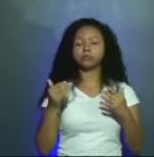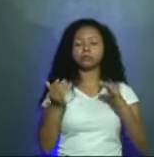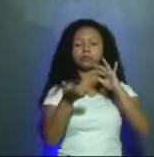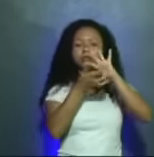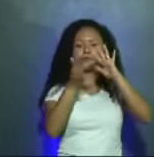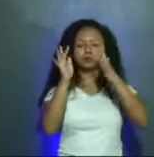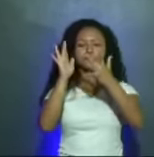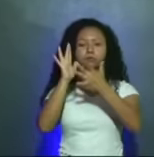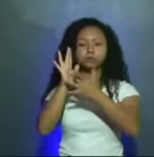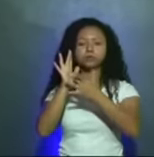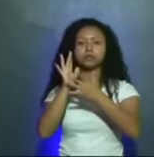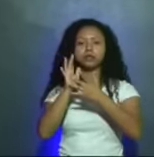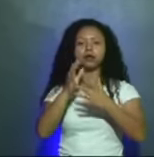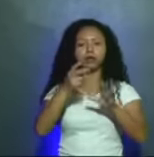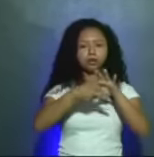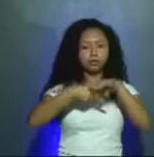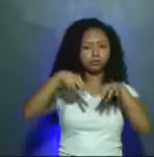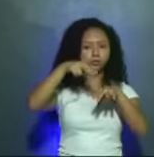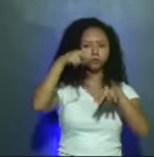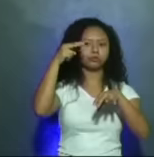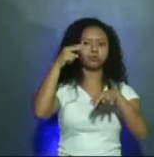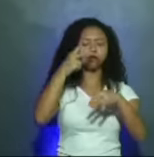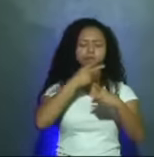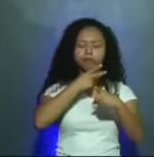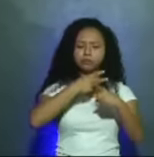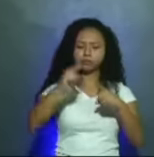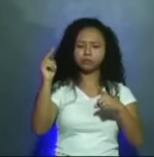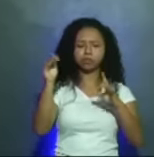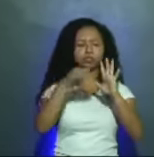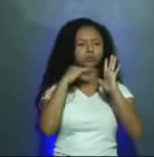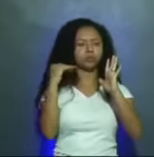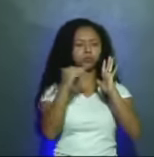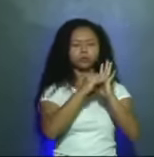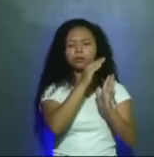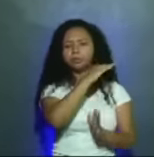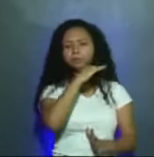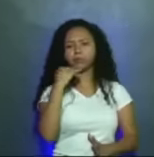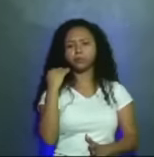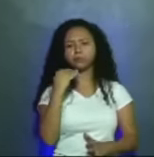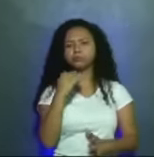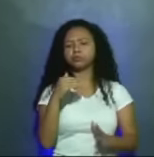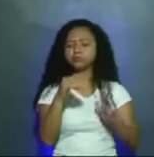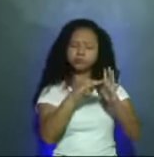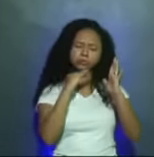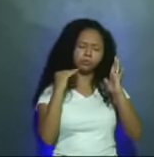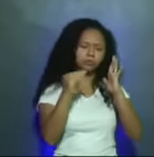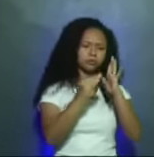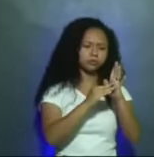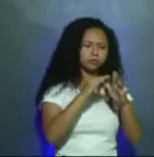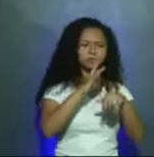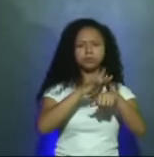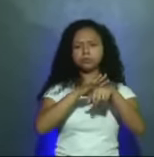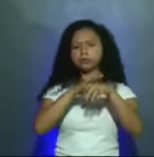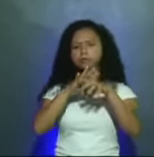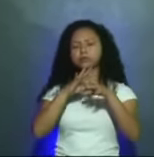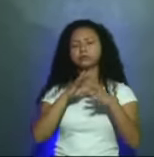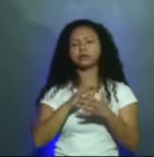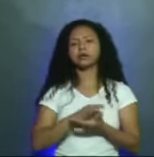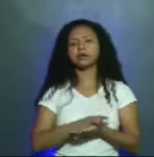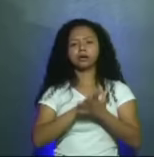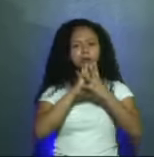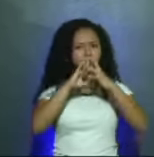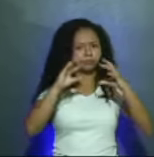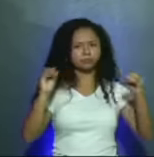a morte, toda a doença, todas as consequências do pecado. Ele